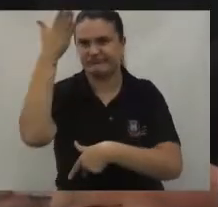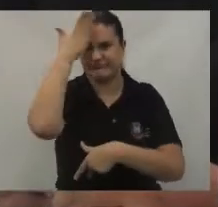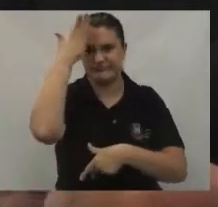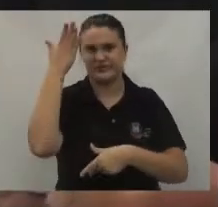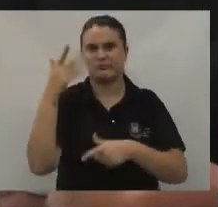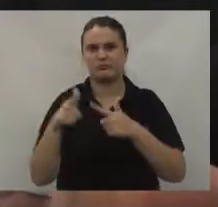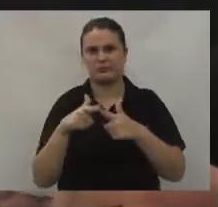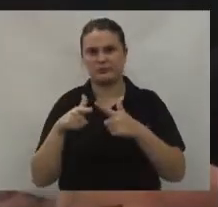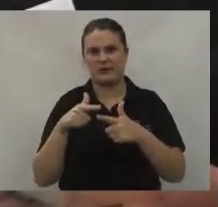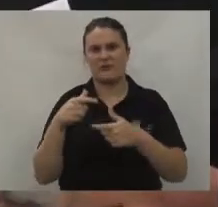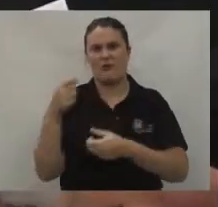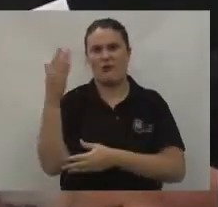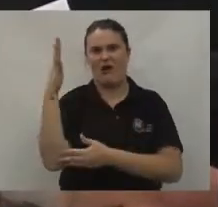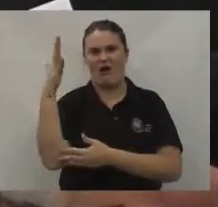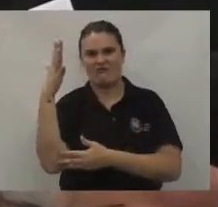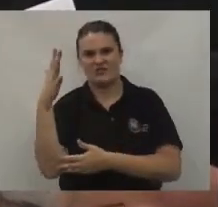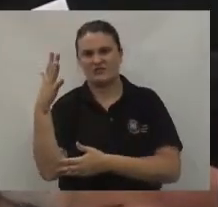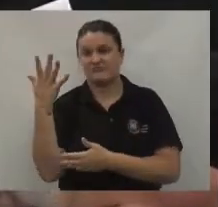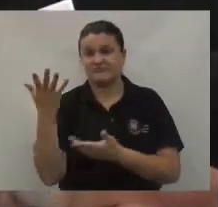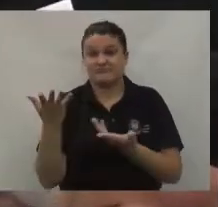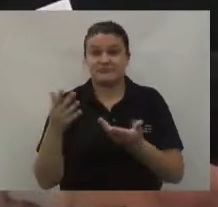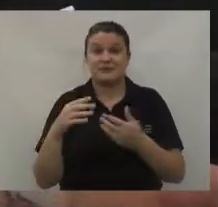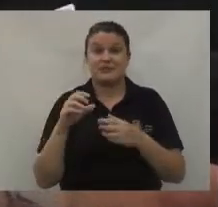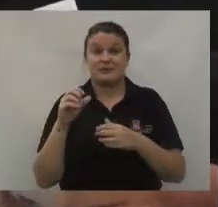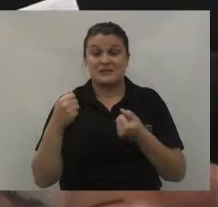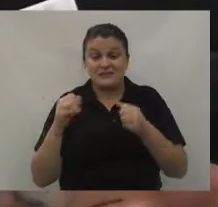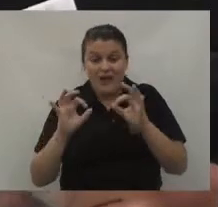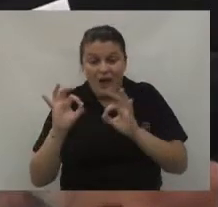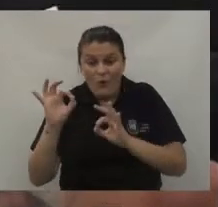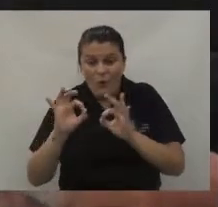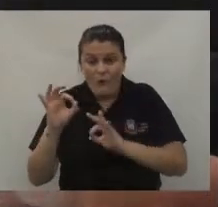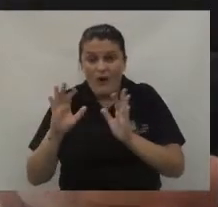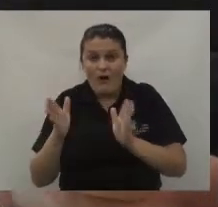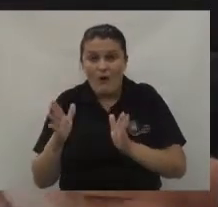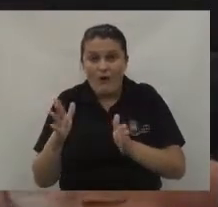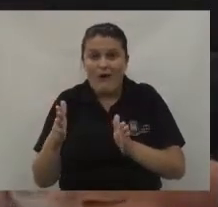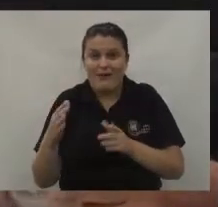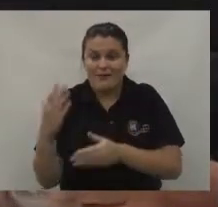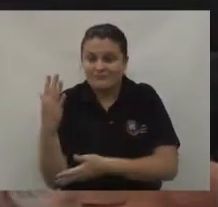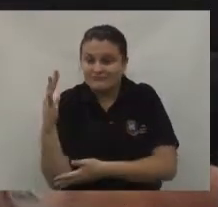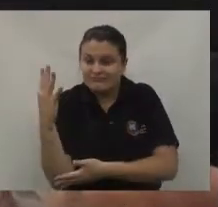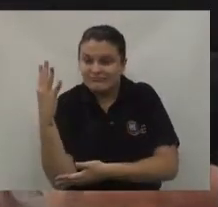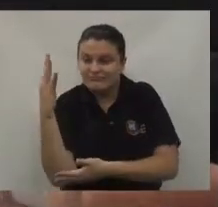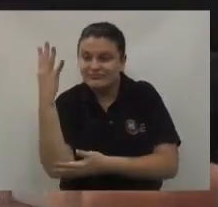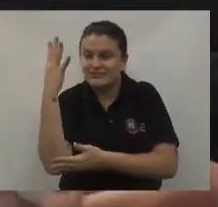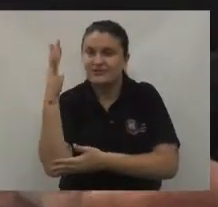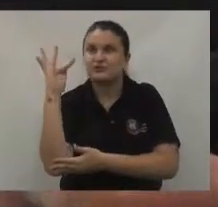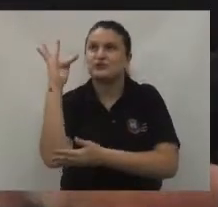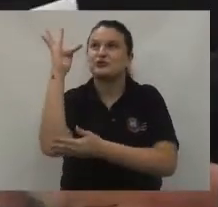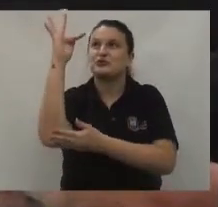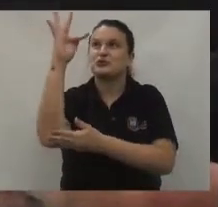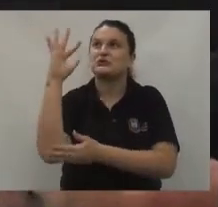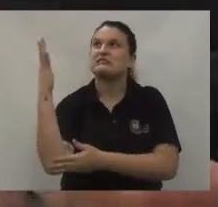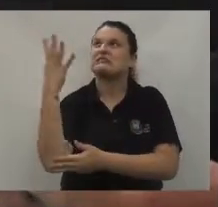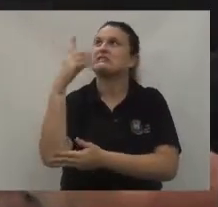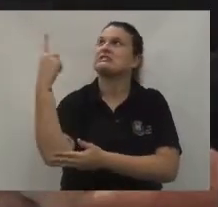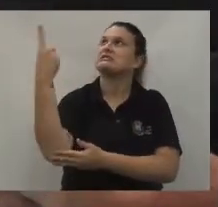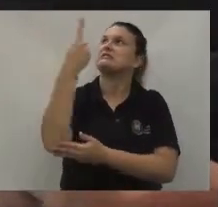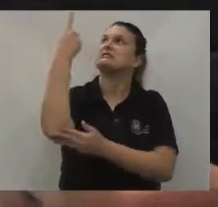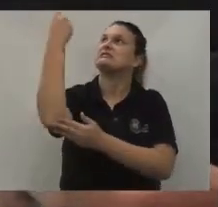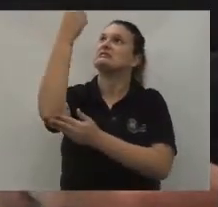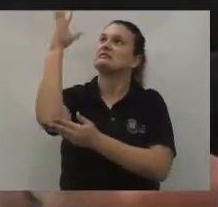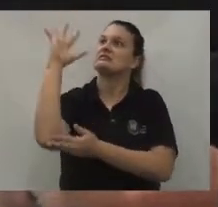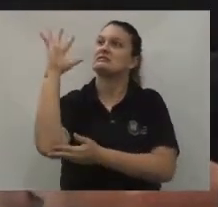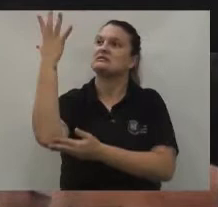indo bater nos carro então se não arrumar agora que elas estão novas não vai arrumar depois que ela estiver grande vai ter que